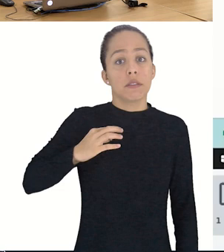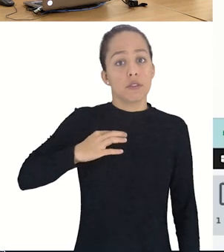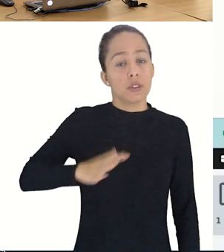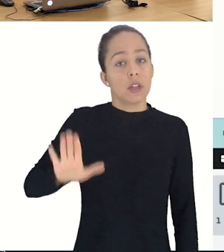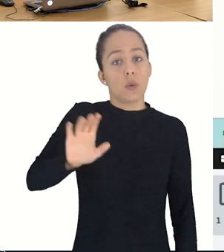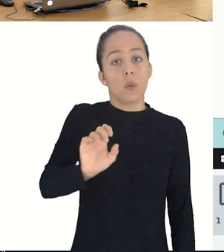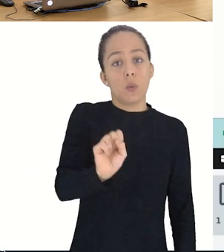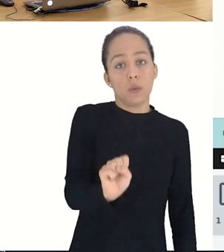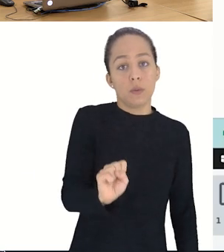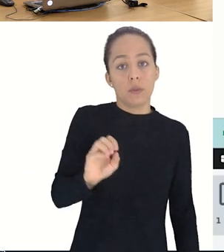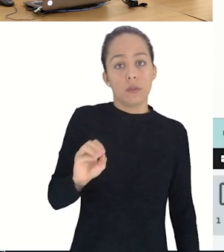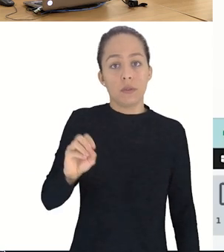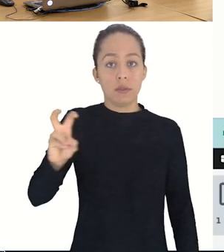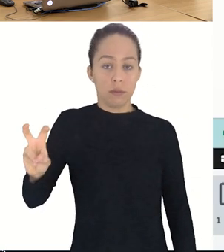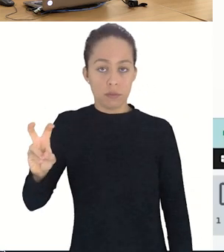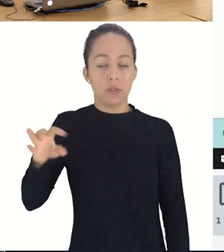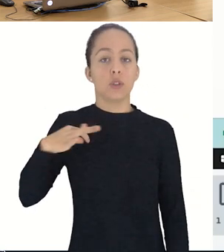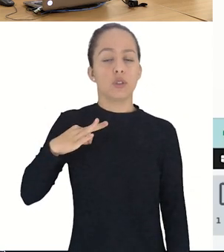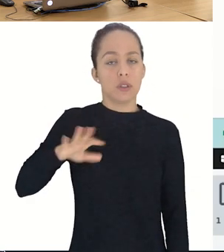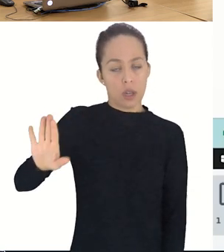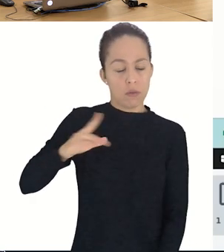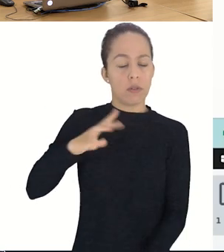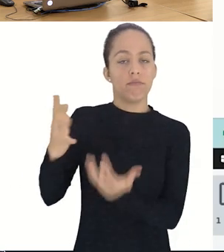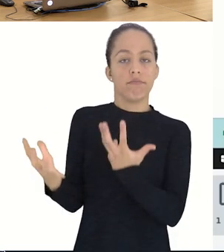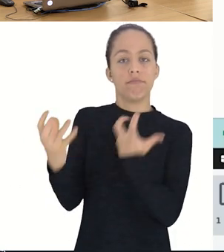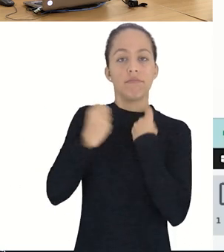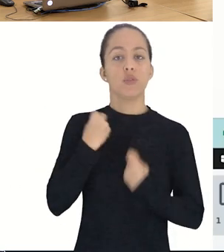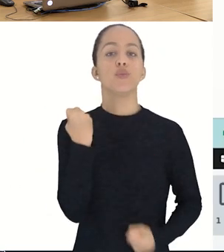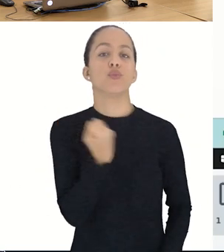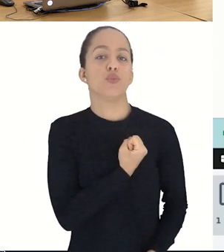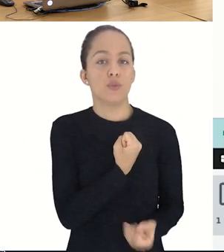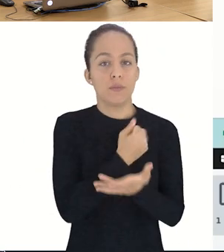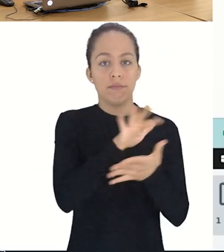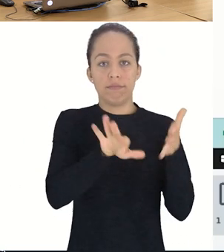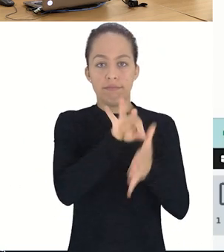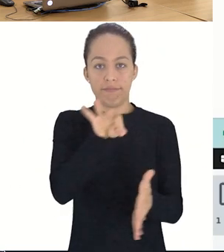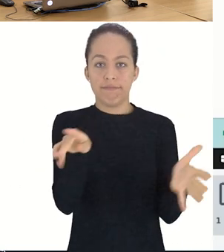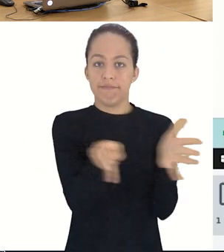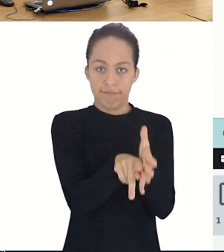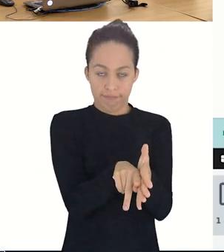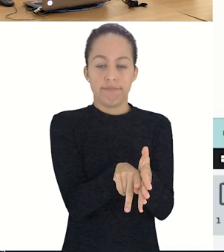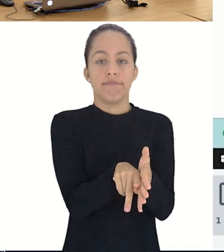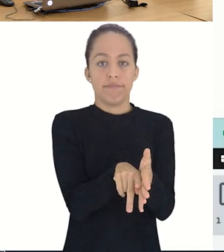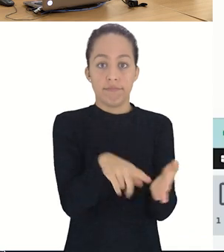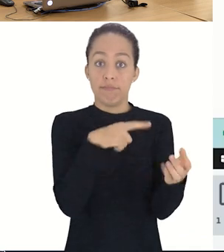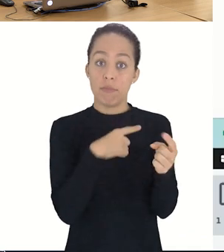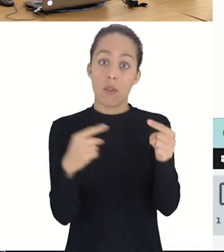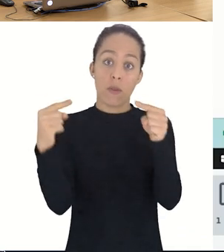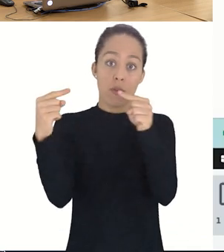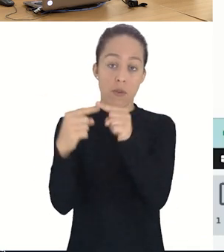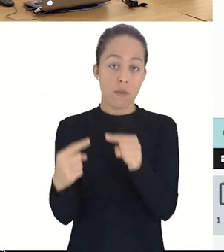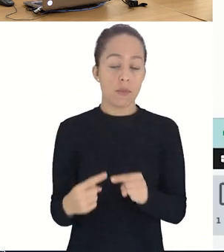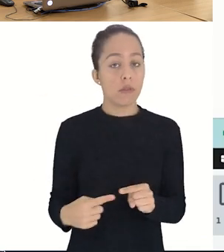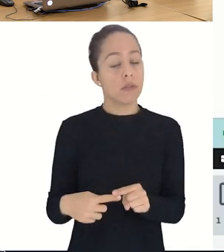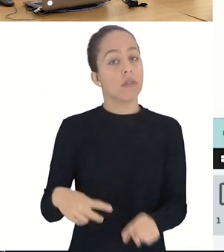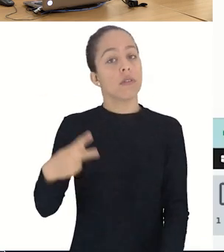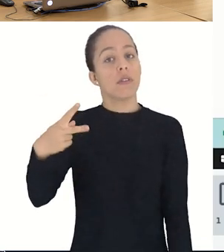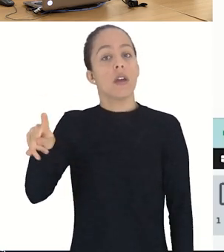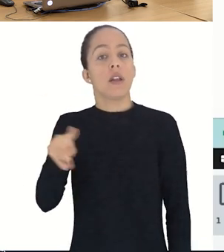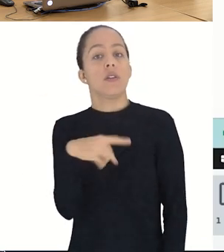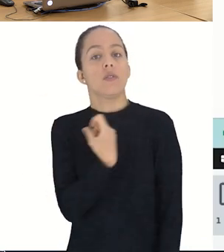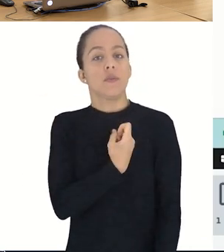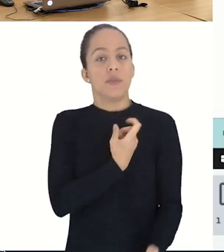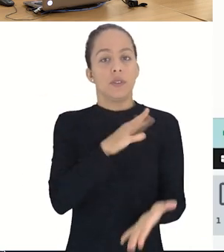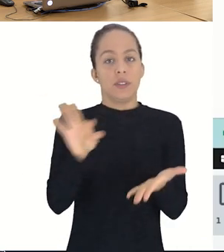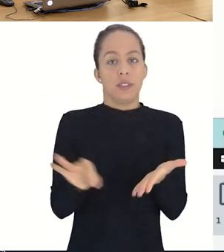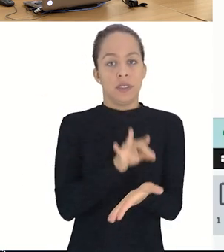805 candidatos foram reconhecidos, todos eles ganharam o número para sorteio de acordo com o número